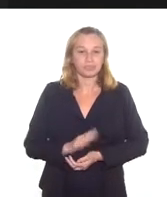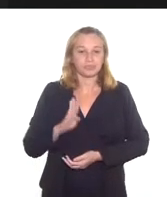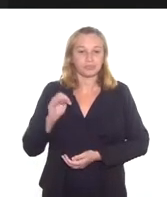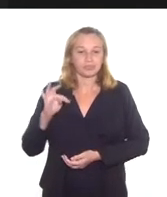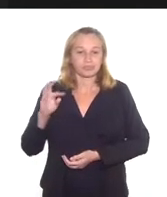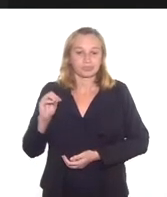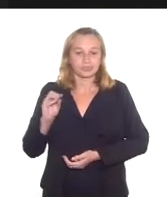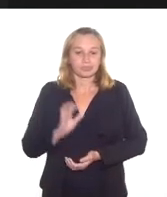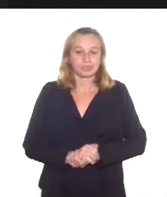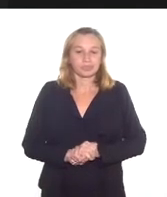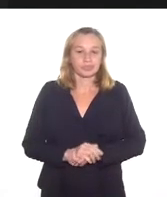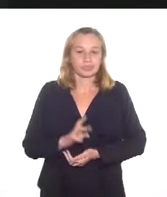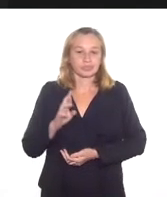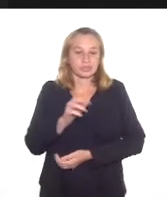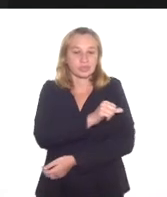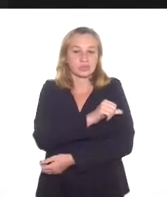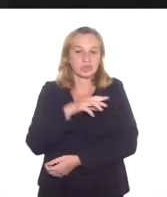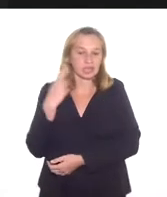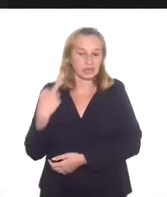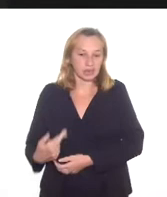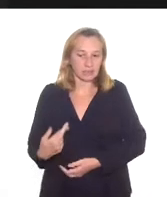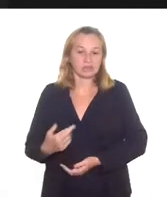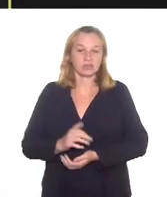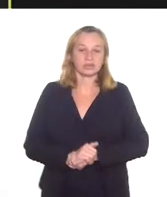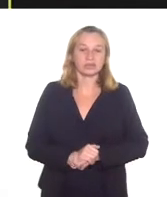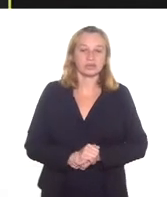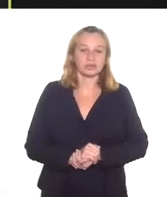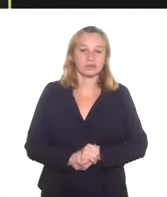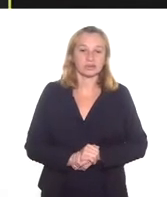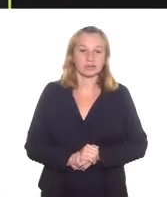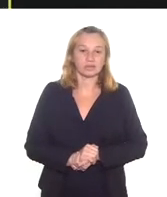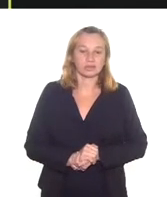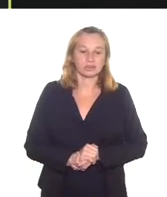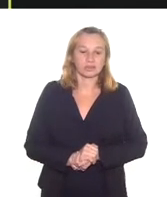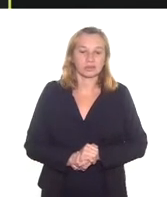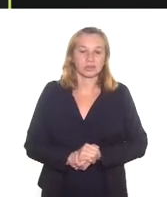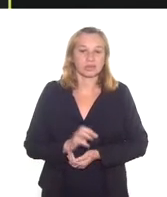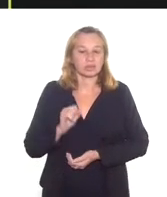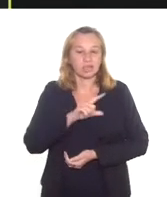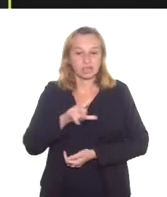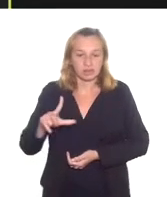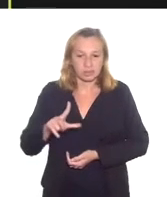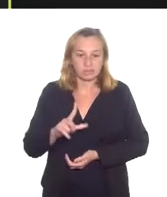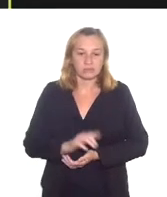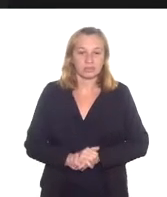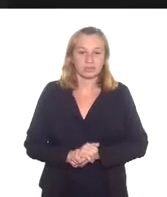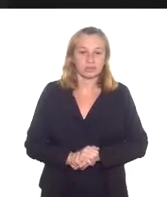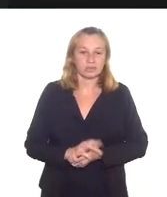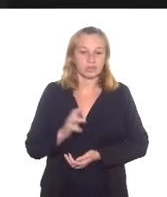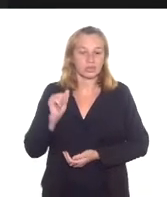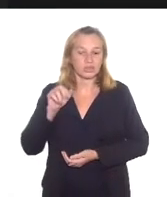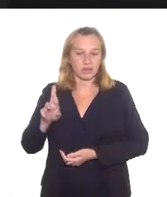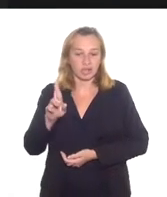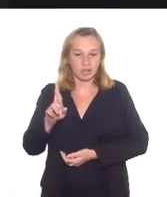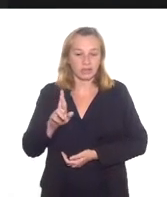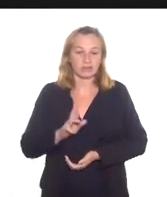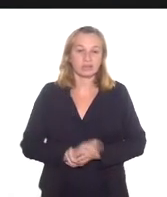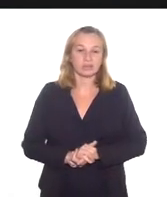Bebetão, Renata Souza, presidente. Daniel Librelon, Rosenberg